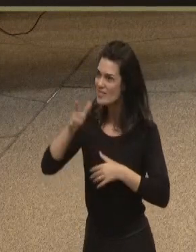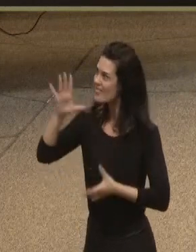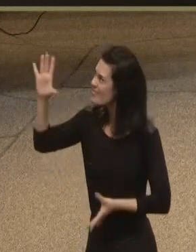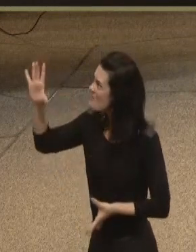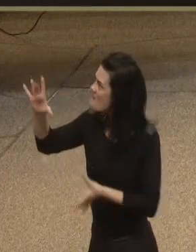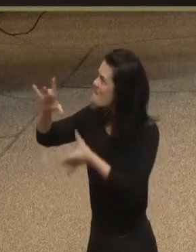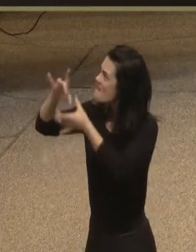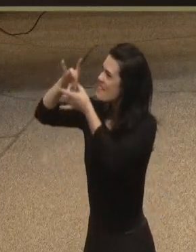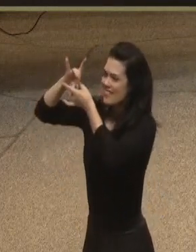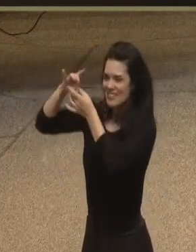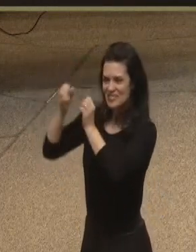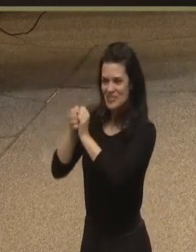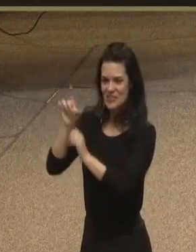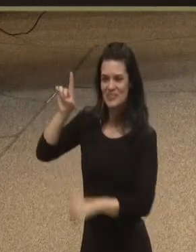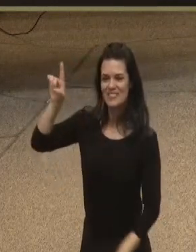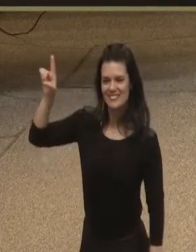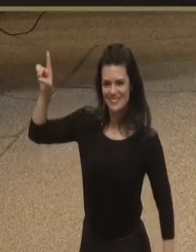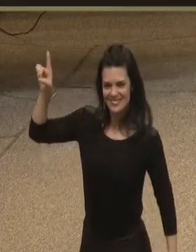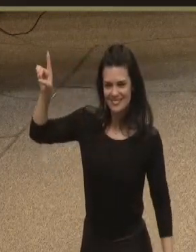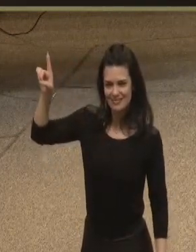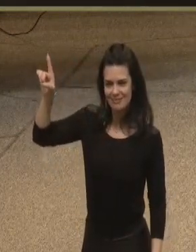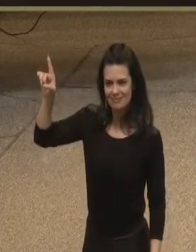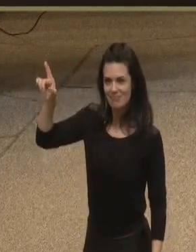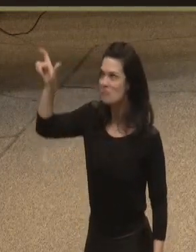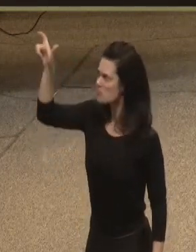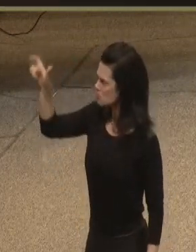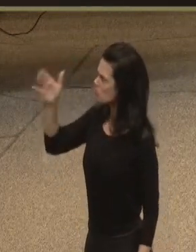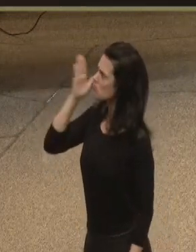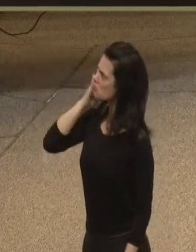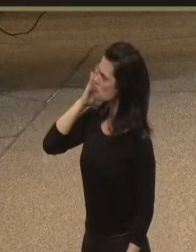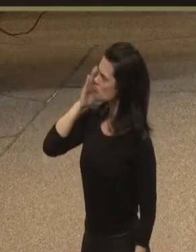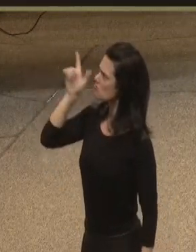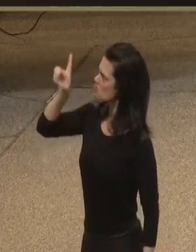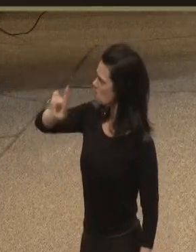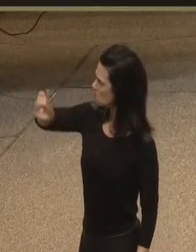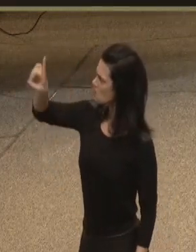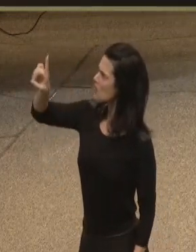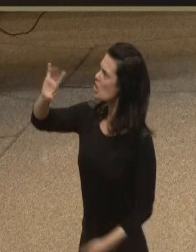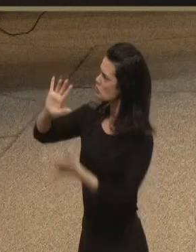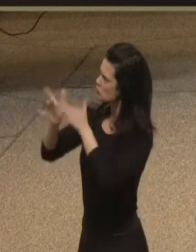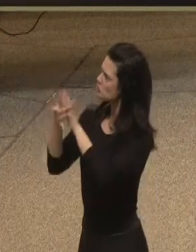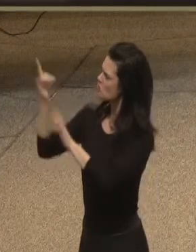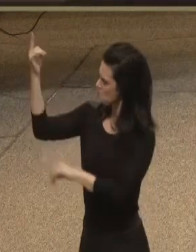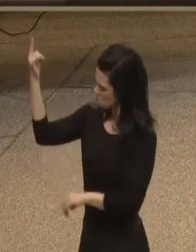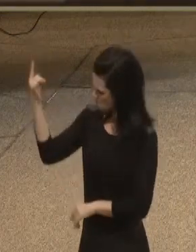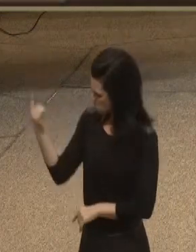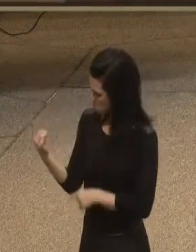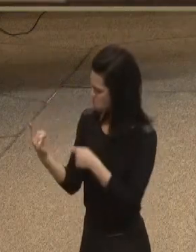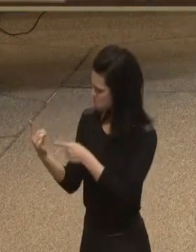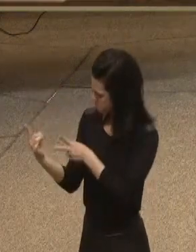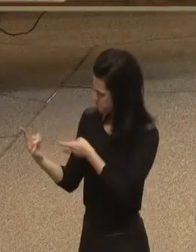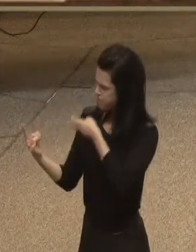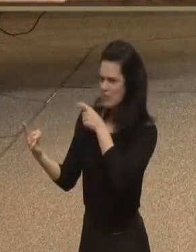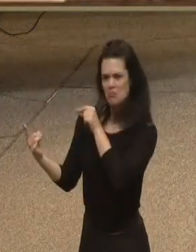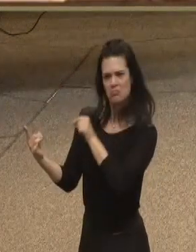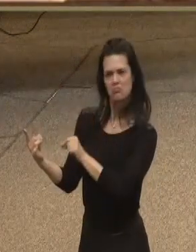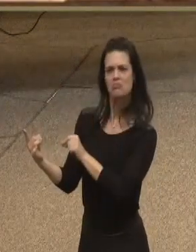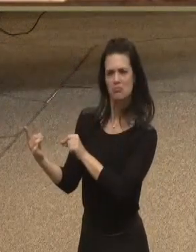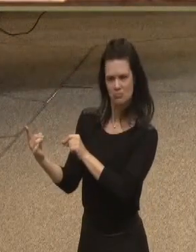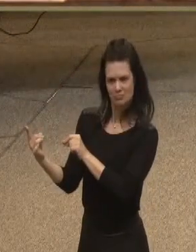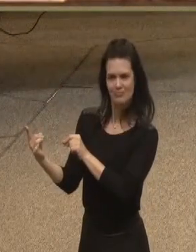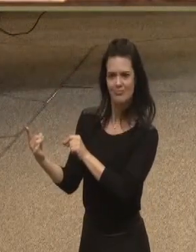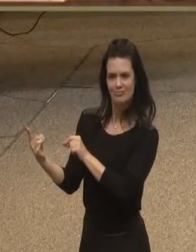Senhor, reconhecendo quem Ele é, reconhecendo o que Ele fez por nós, reconhecendo tudo que Ele tem